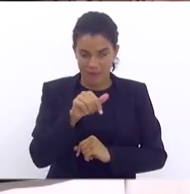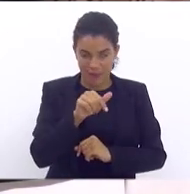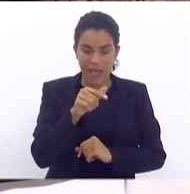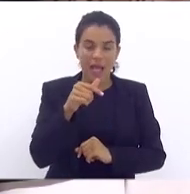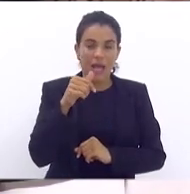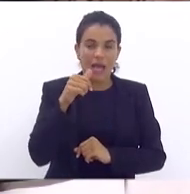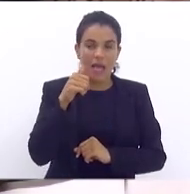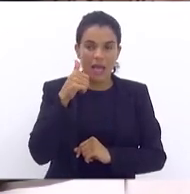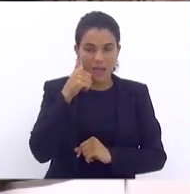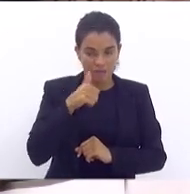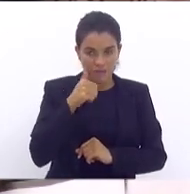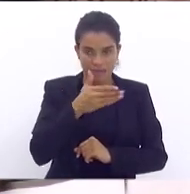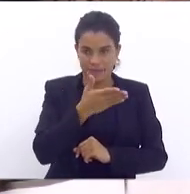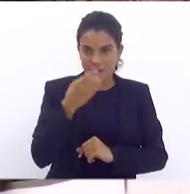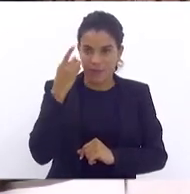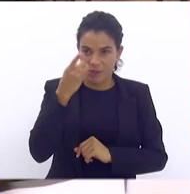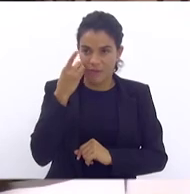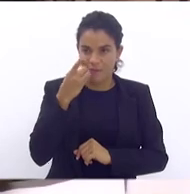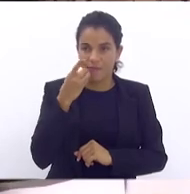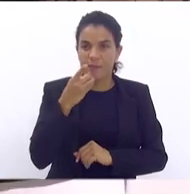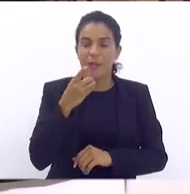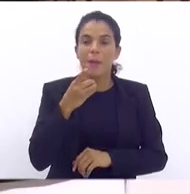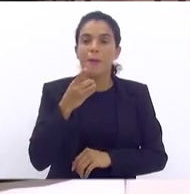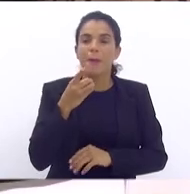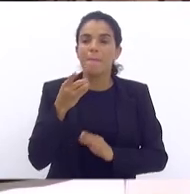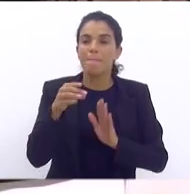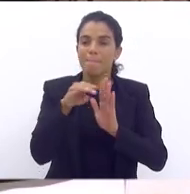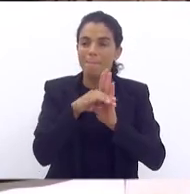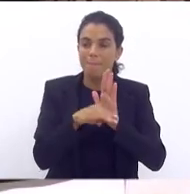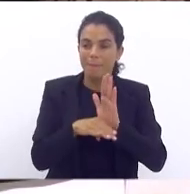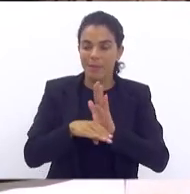leu aí a questão da medida preventiva de segurança.